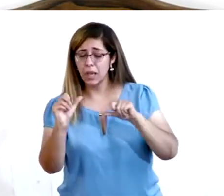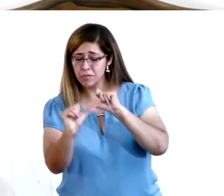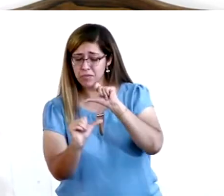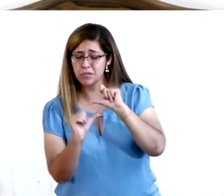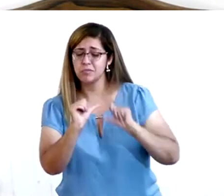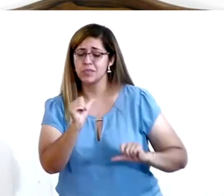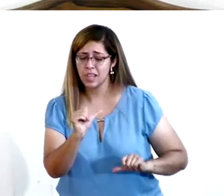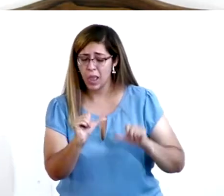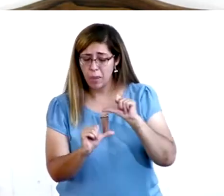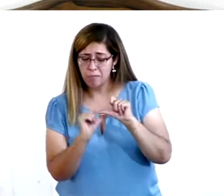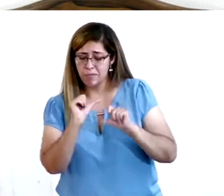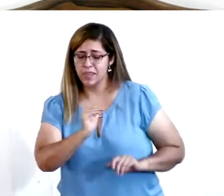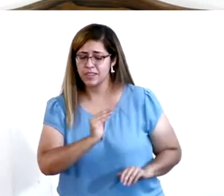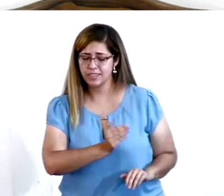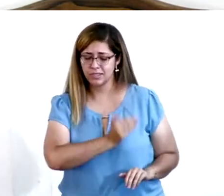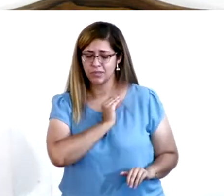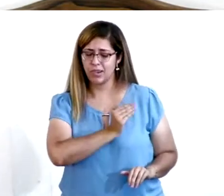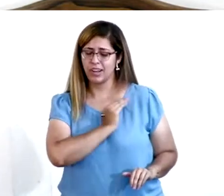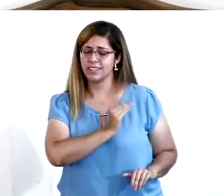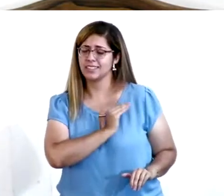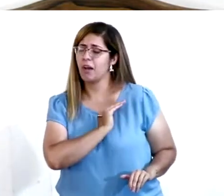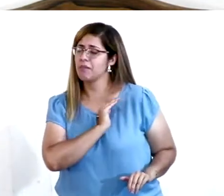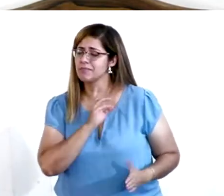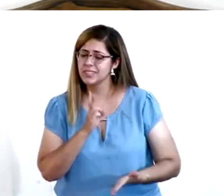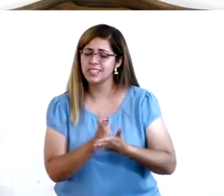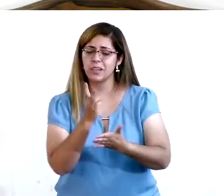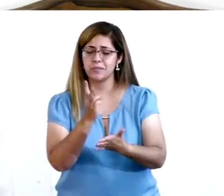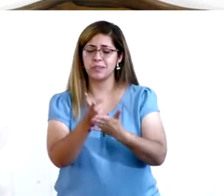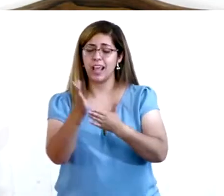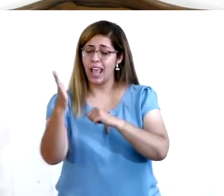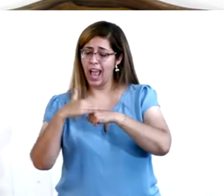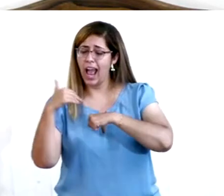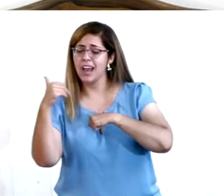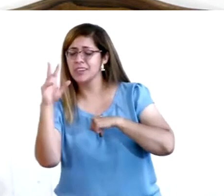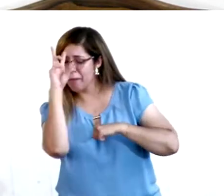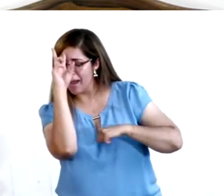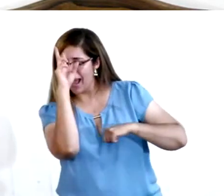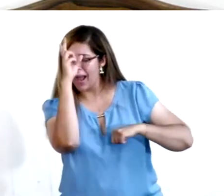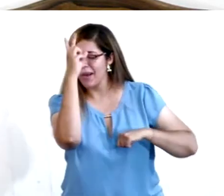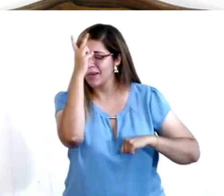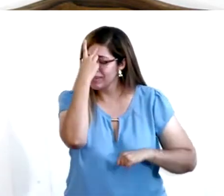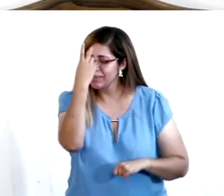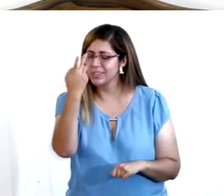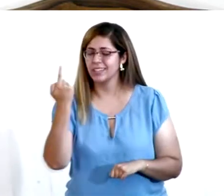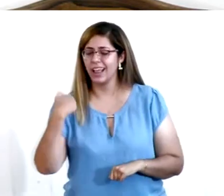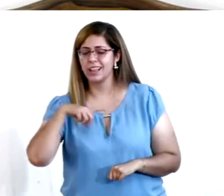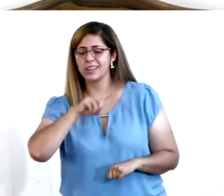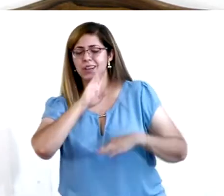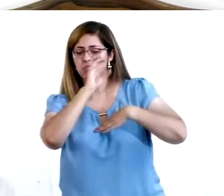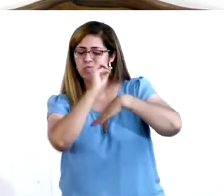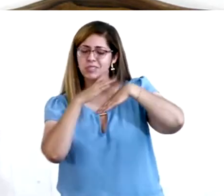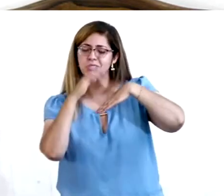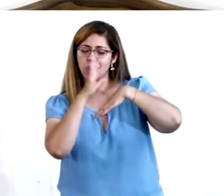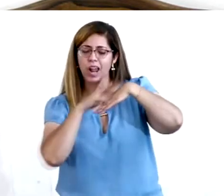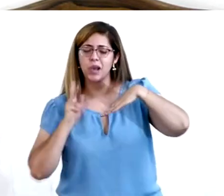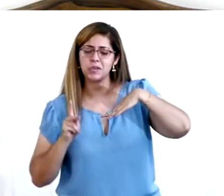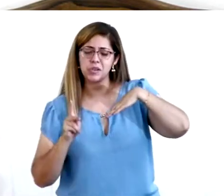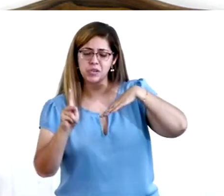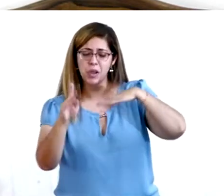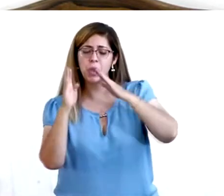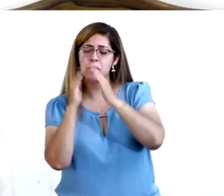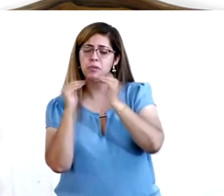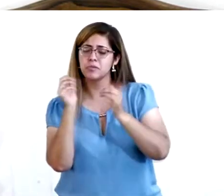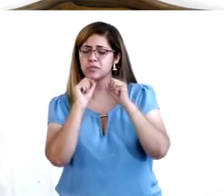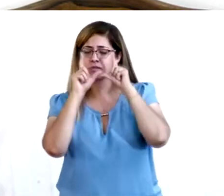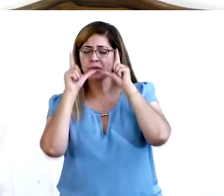Senhor, continua a chamar-nos, a converter-nos, a consolar-nos. É o que nós te pedimos nessa